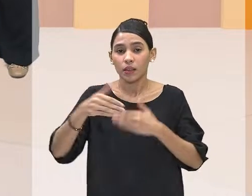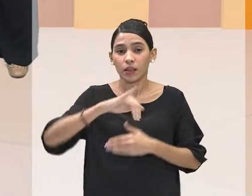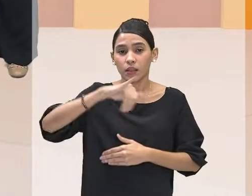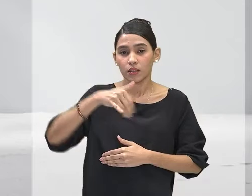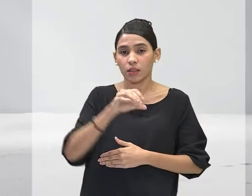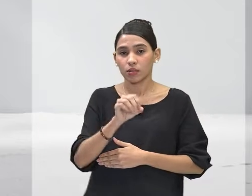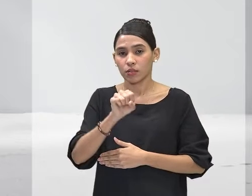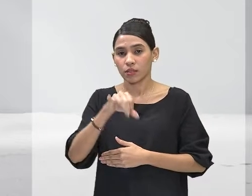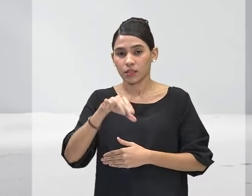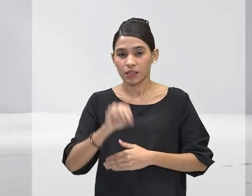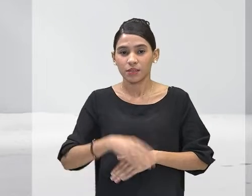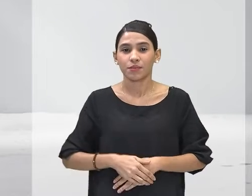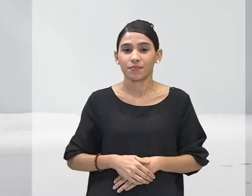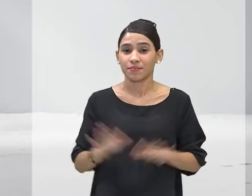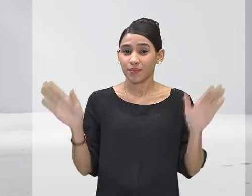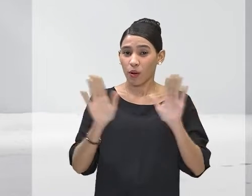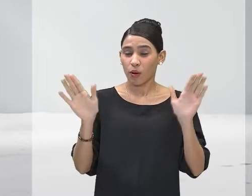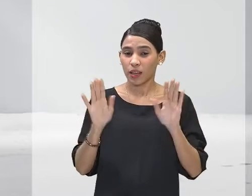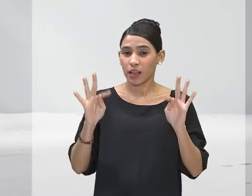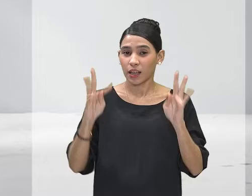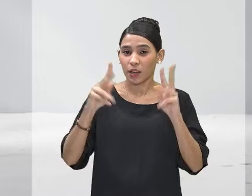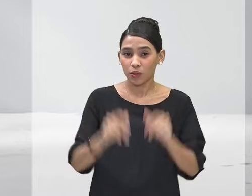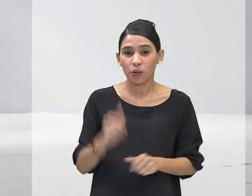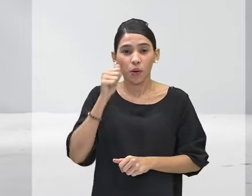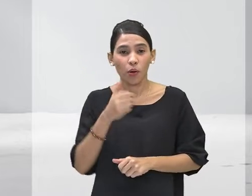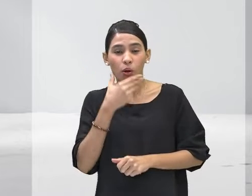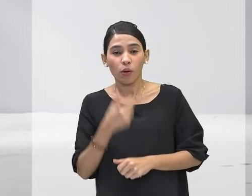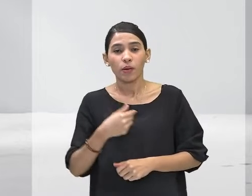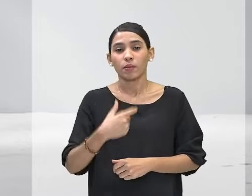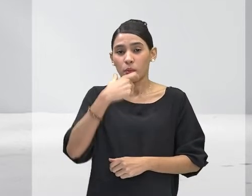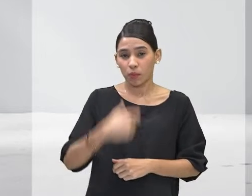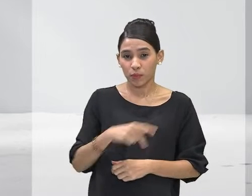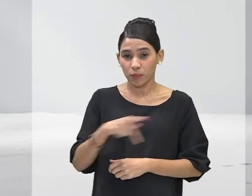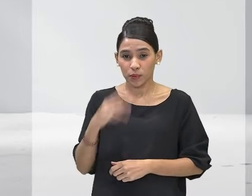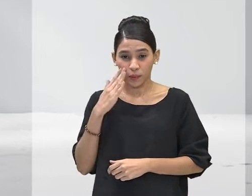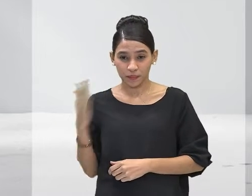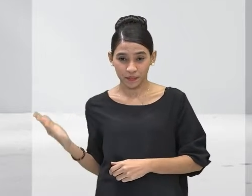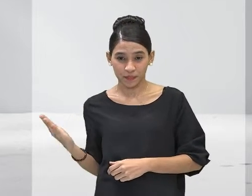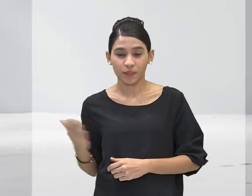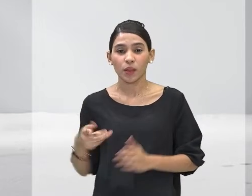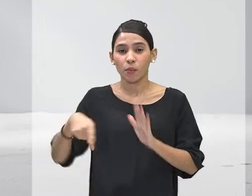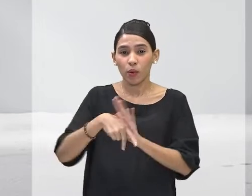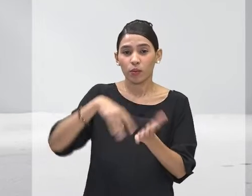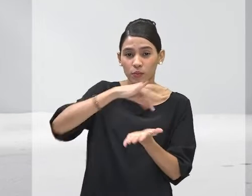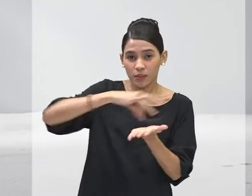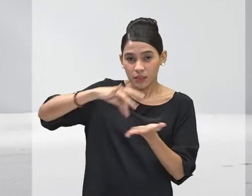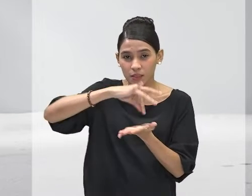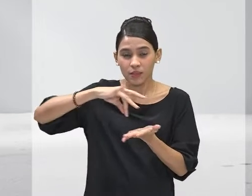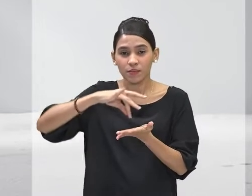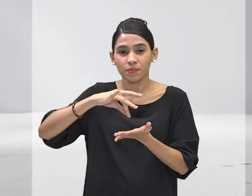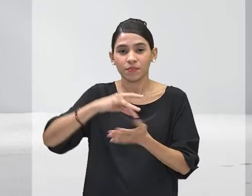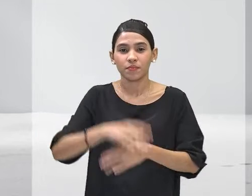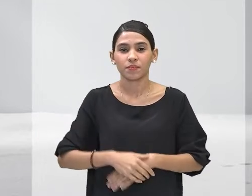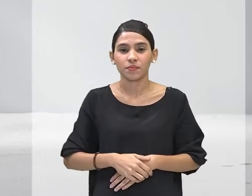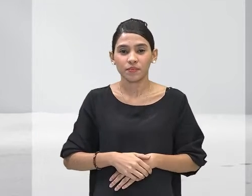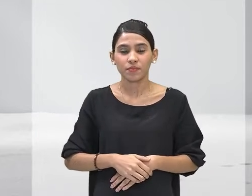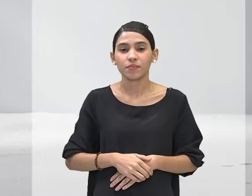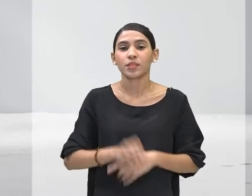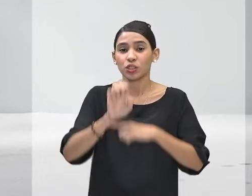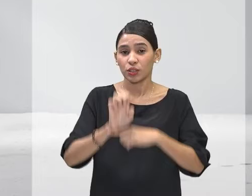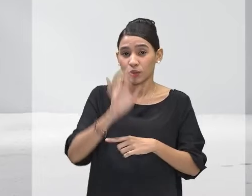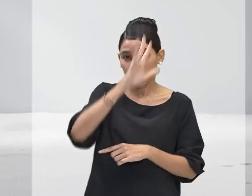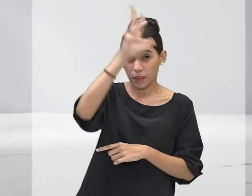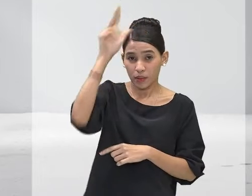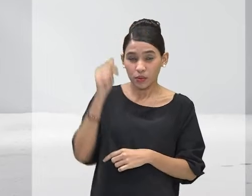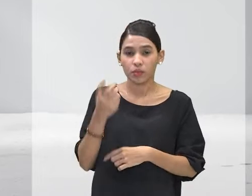Josino. Olá a todos e todas, eu sou o professor Josino, aqui do CEMEAN, Centro de Mídias de Educação do Amazonas,